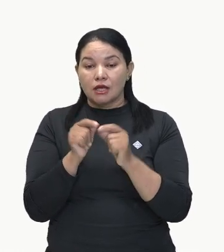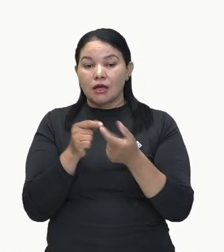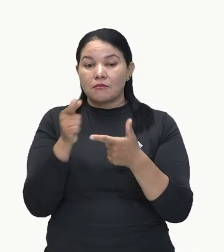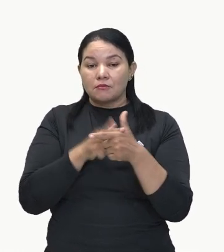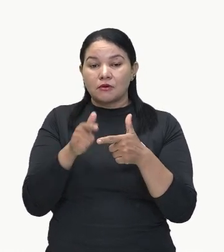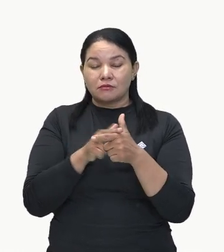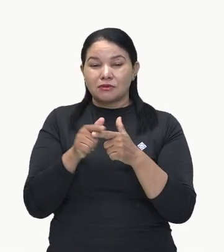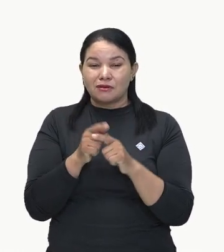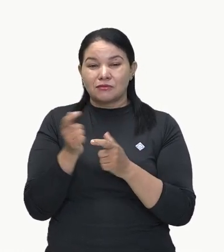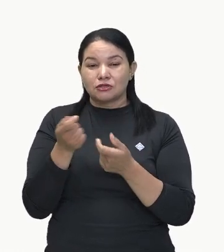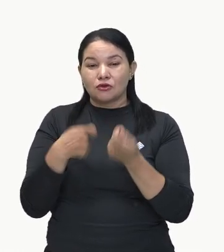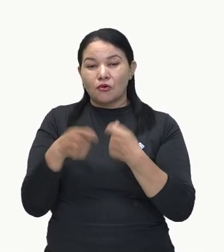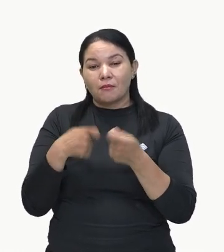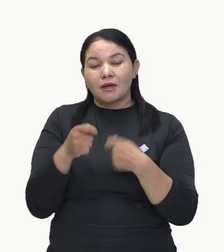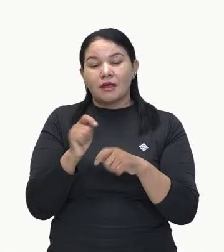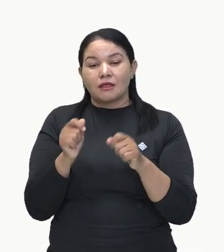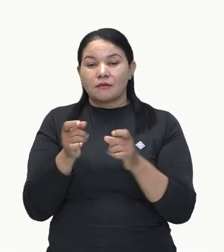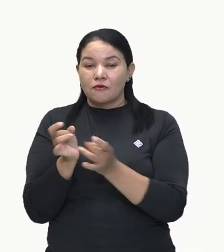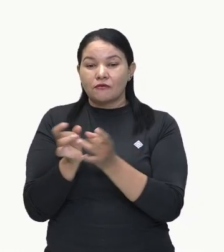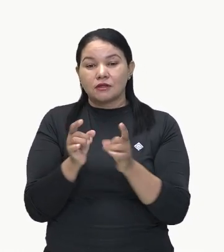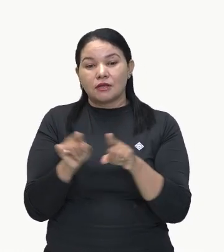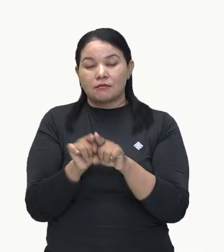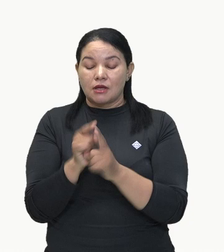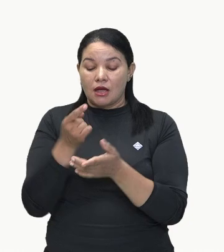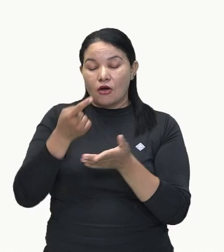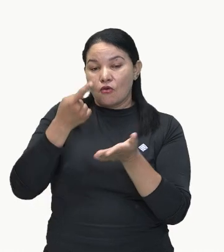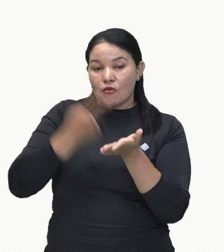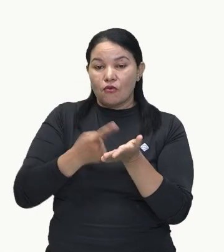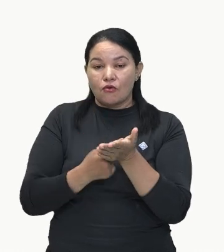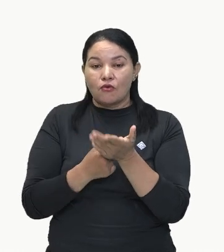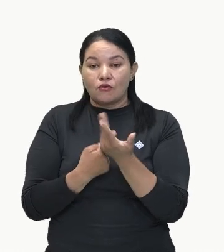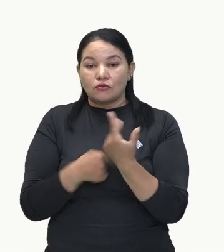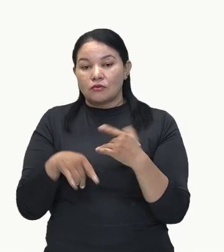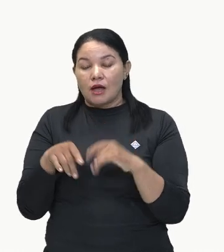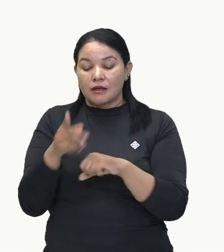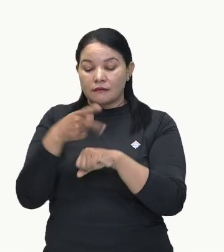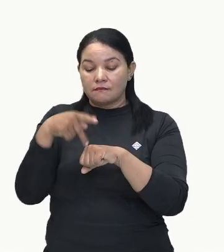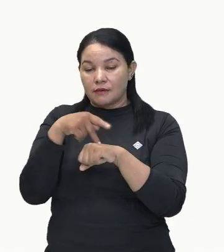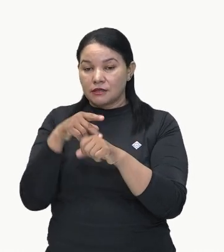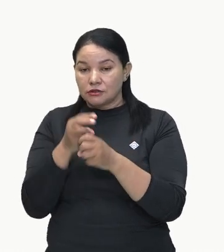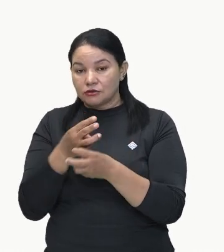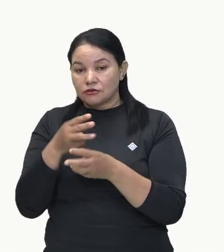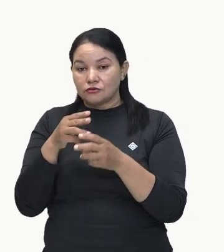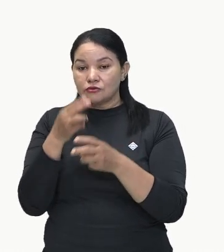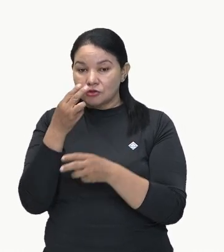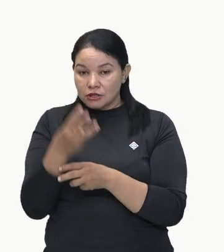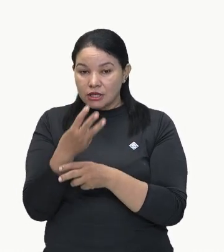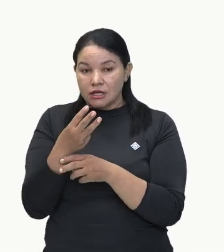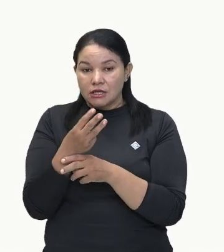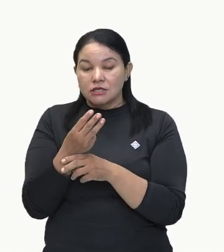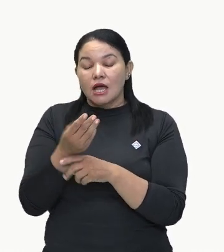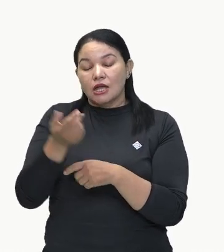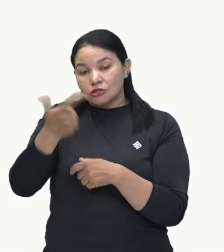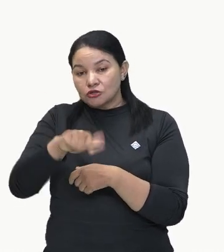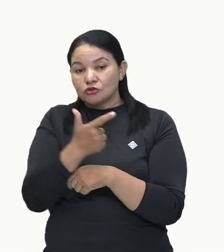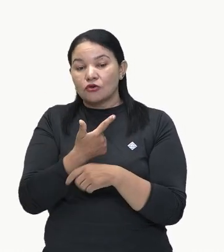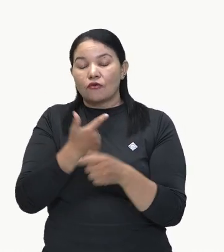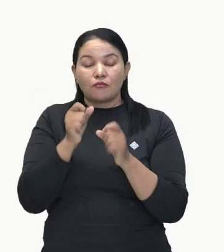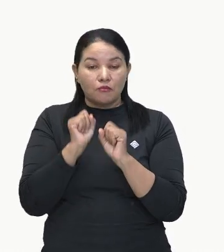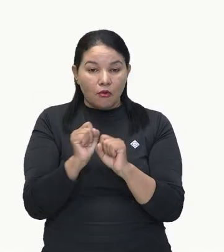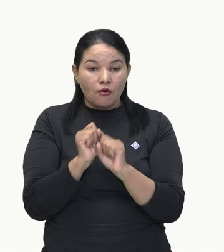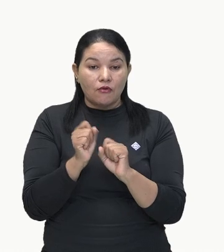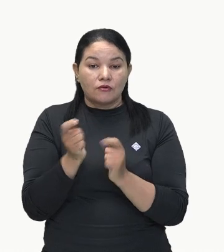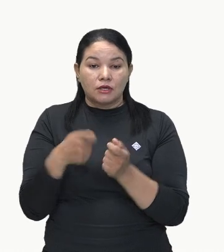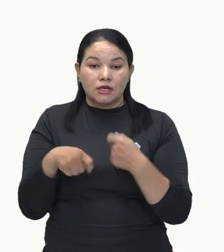1990, fazendo com que esses acordos comerciais entre esses três países fossem renovados e justamente pudessem eliminar ou reduzir